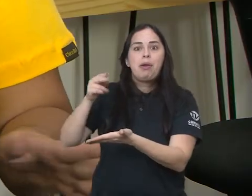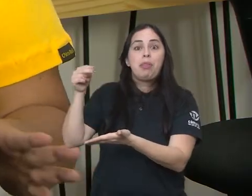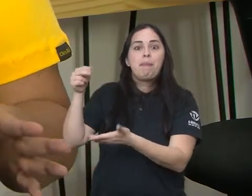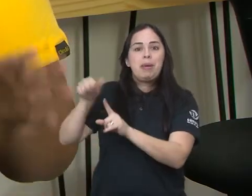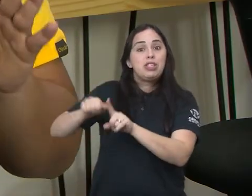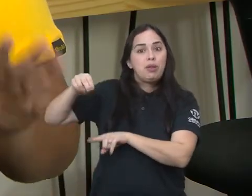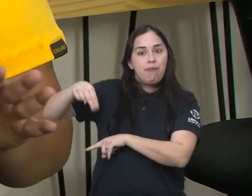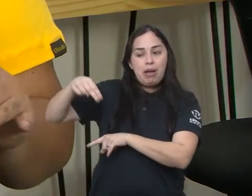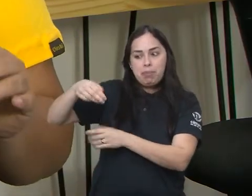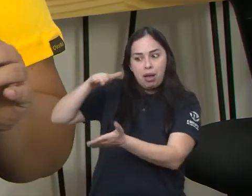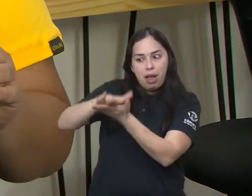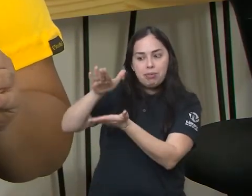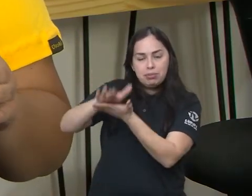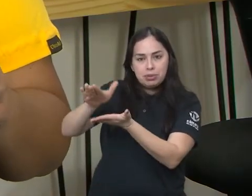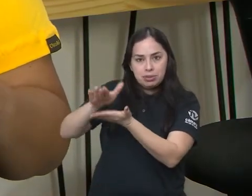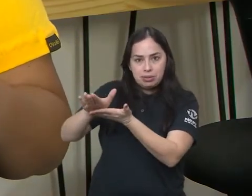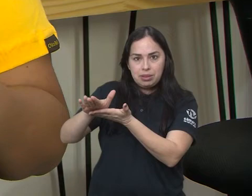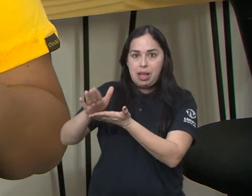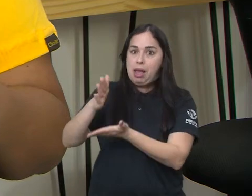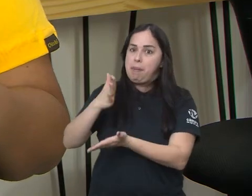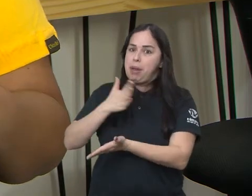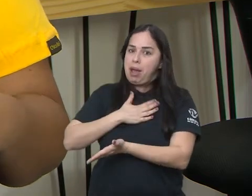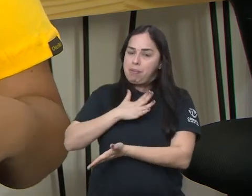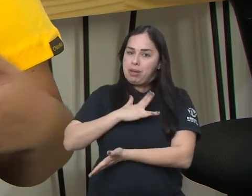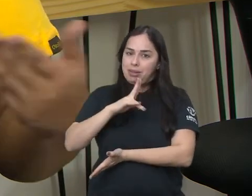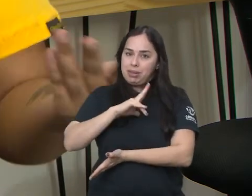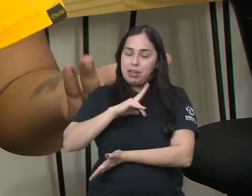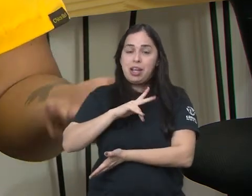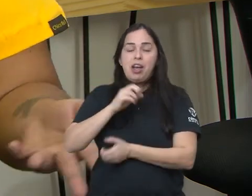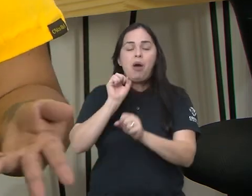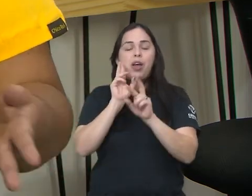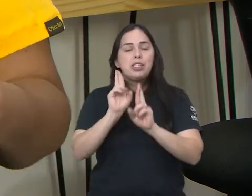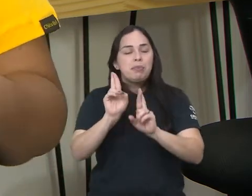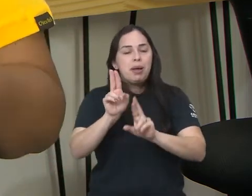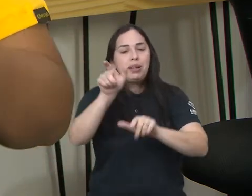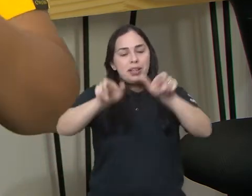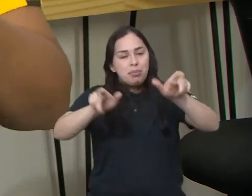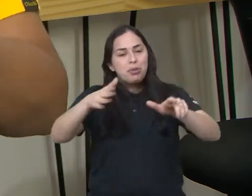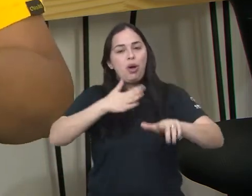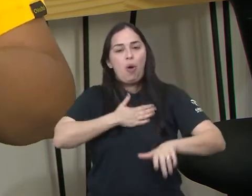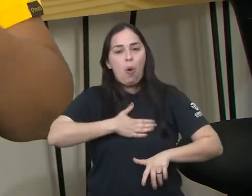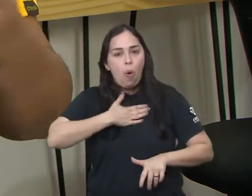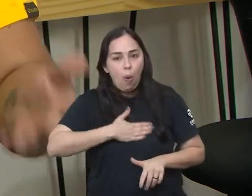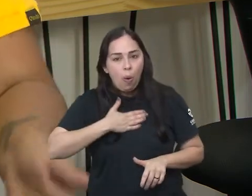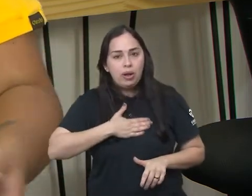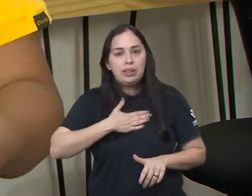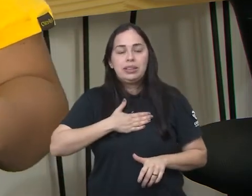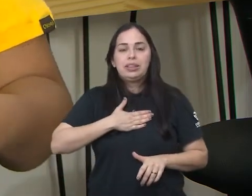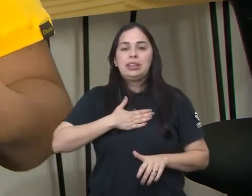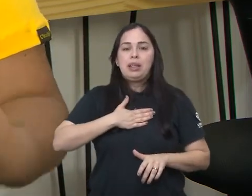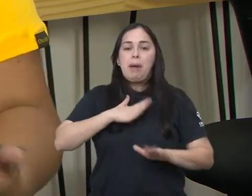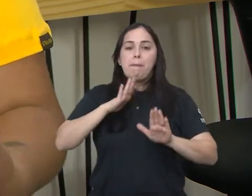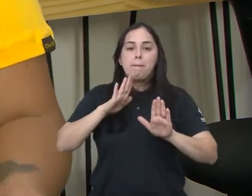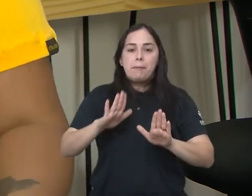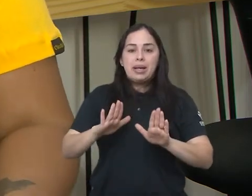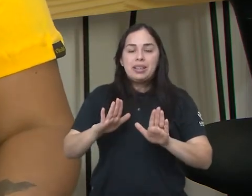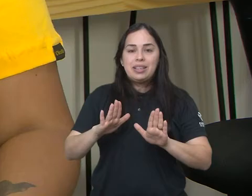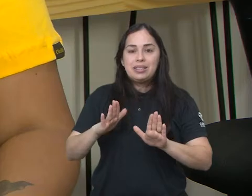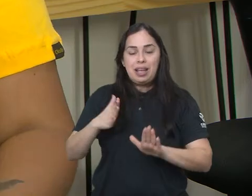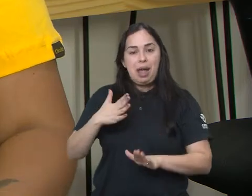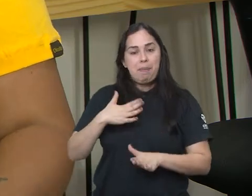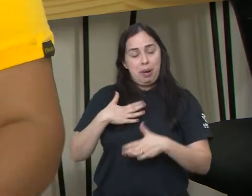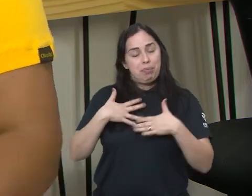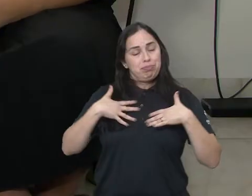É basicamente pra mim que eu tô fazendo esse trabalho. Eu espero que as pessoas gostem, eu espero que as pessoas se identifiquem, mas é muito